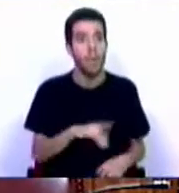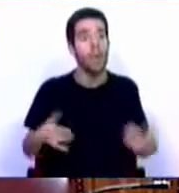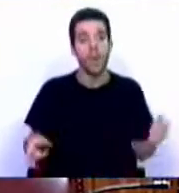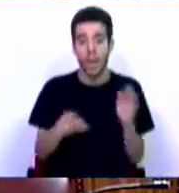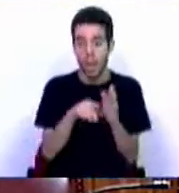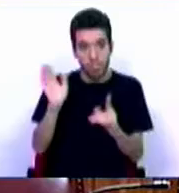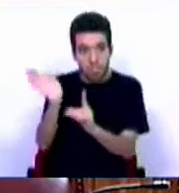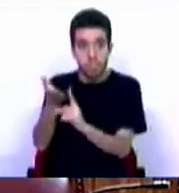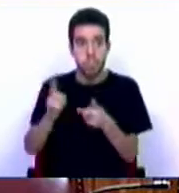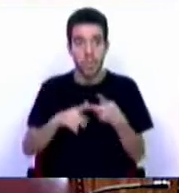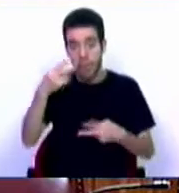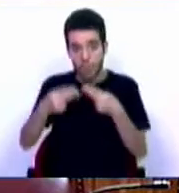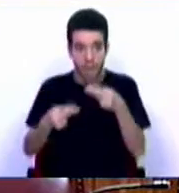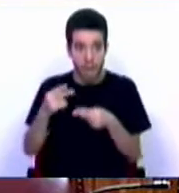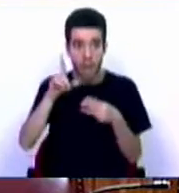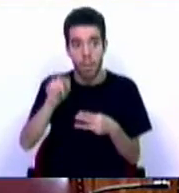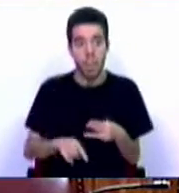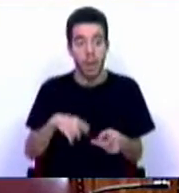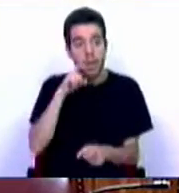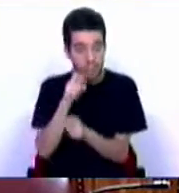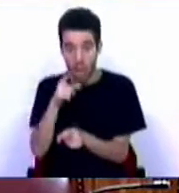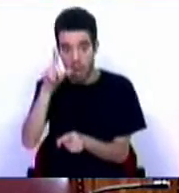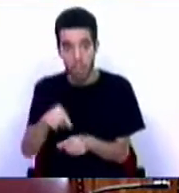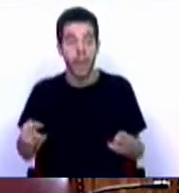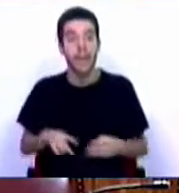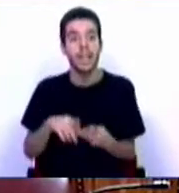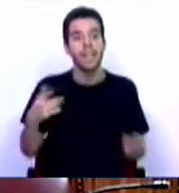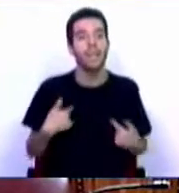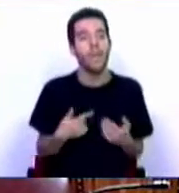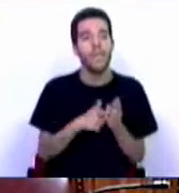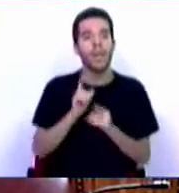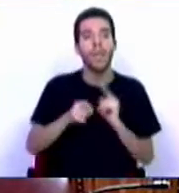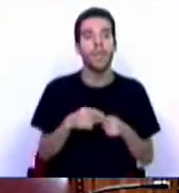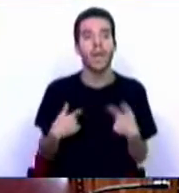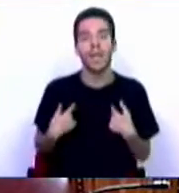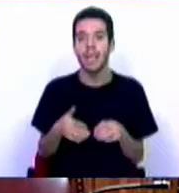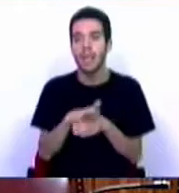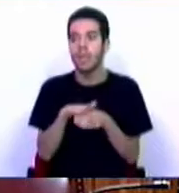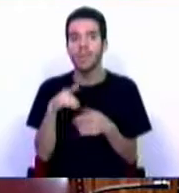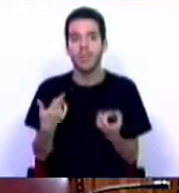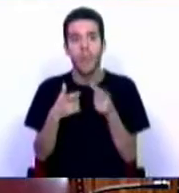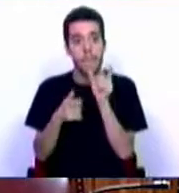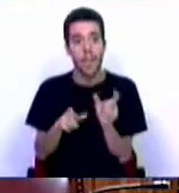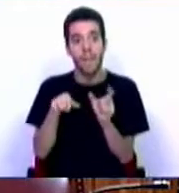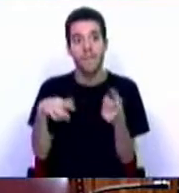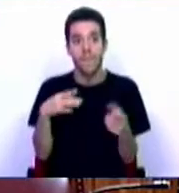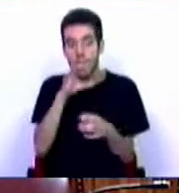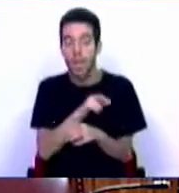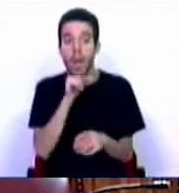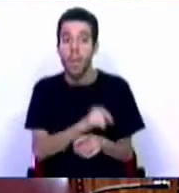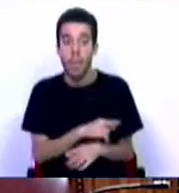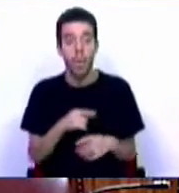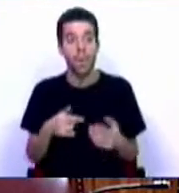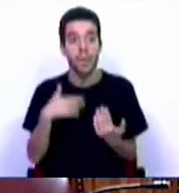são sancionadas por via fiscal. O que aqui faltava, efetivamente, era este aspecto da utilização abusiva da designação, porque essa é que pode ludibriar